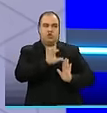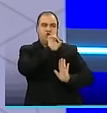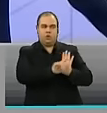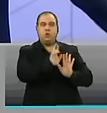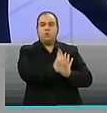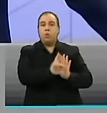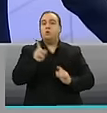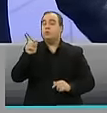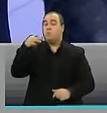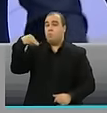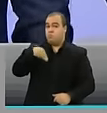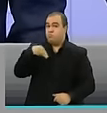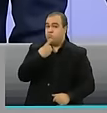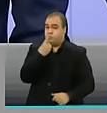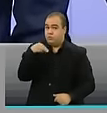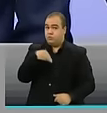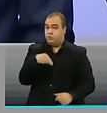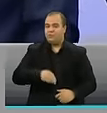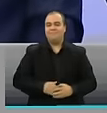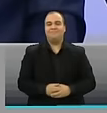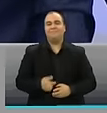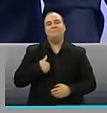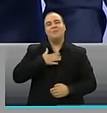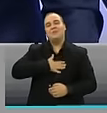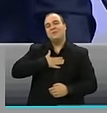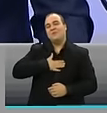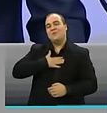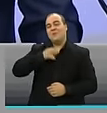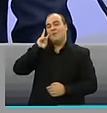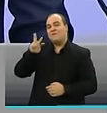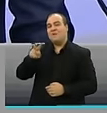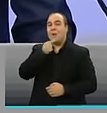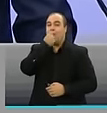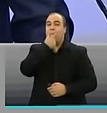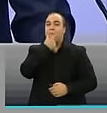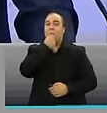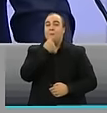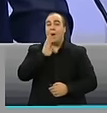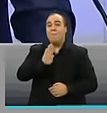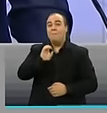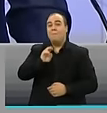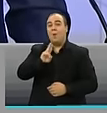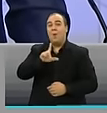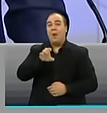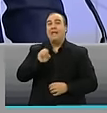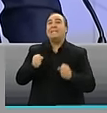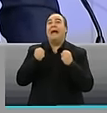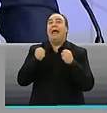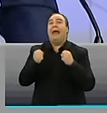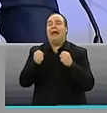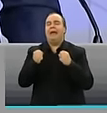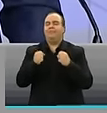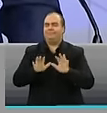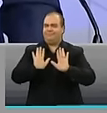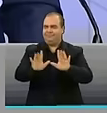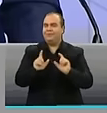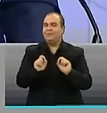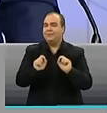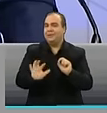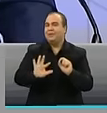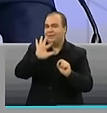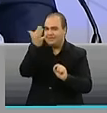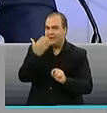Marçal, o Ricardão tá na porradaria. Eu quando você estava falando, Boles, aqui do lado comemorando. O que está acontecendo aqui?